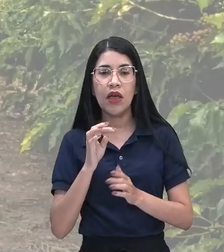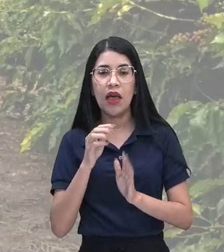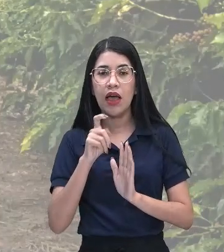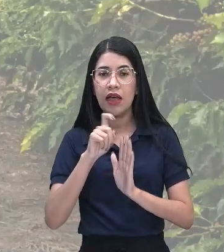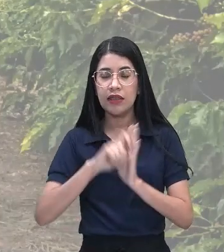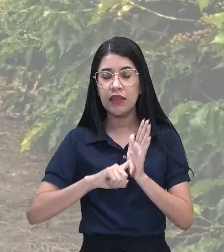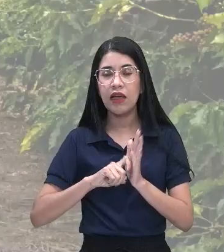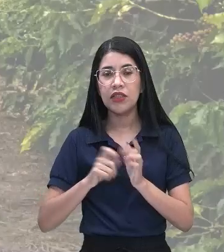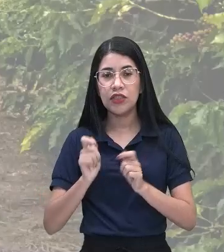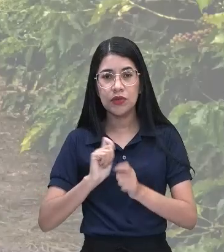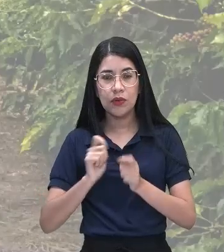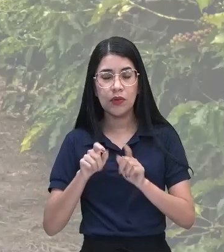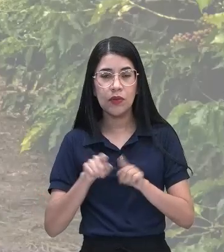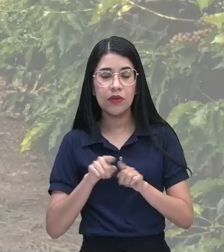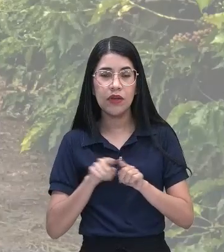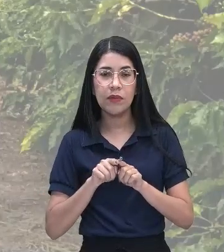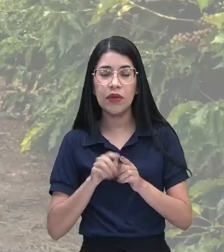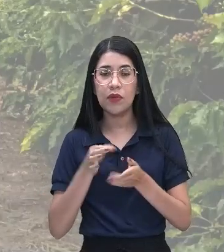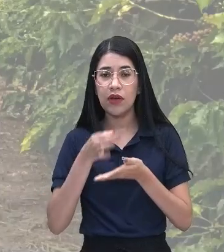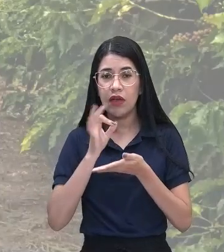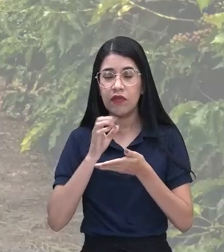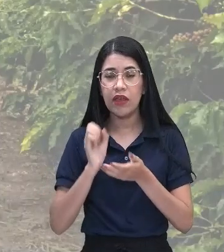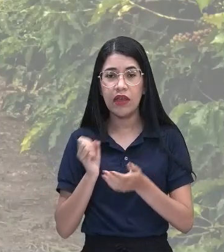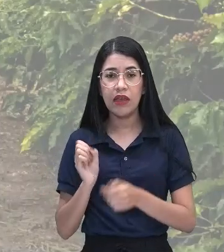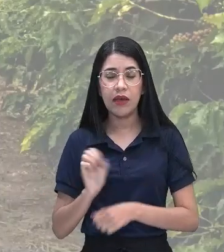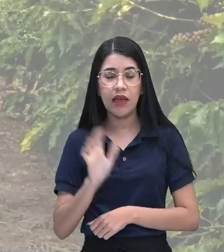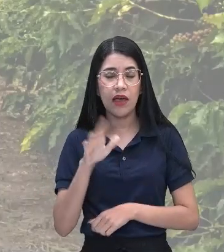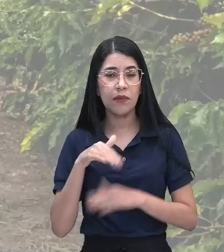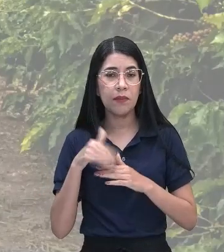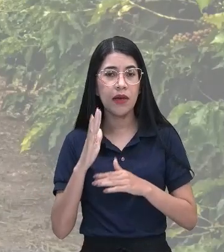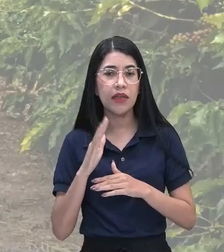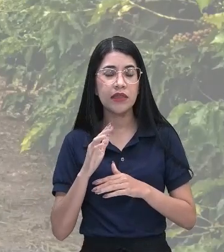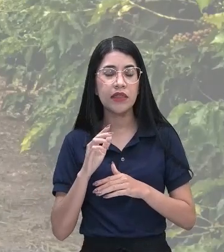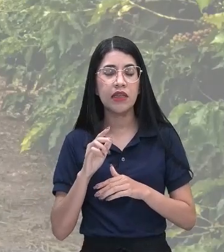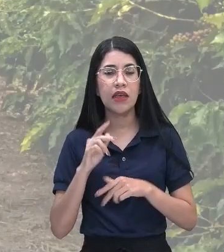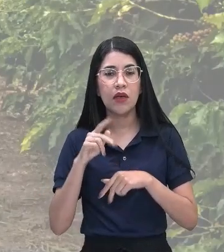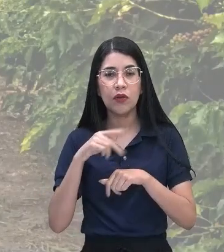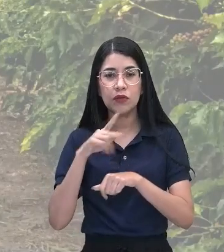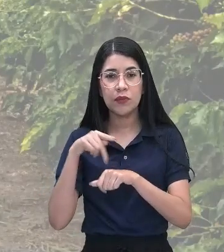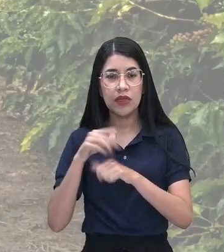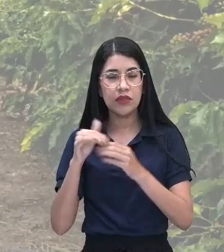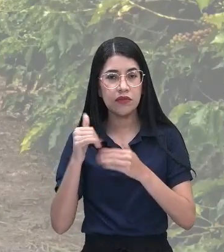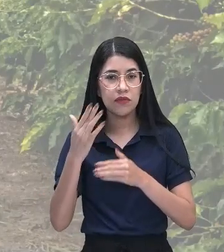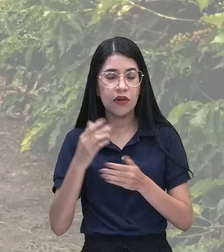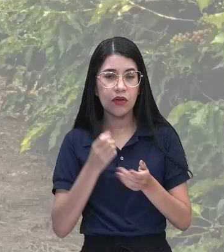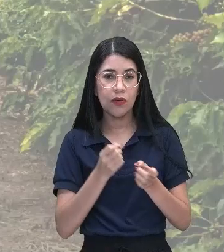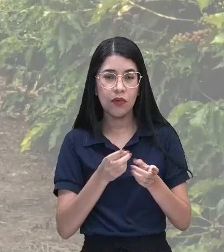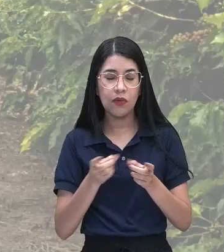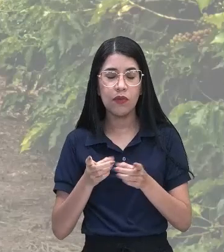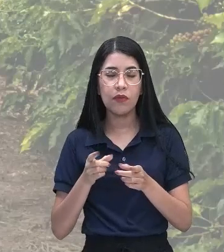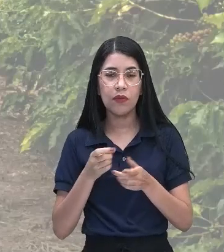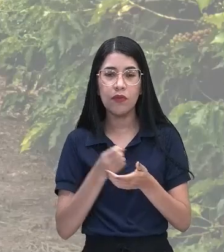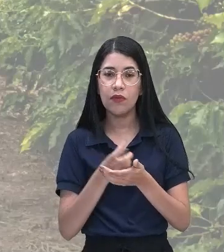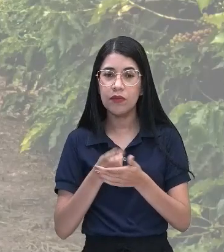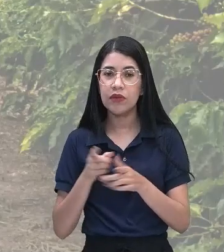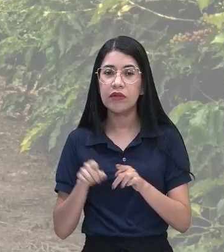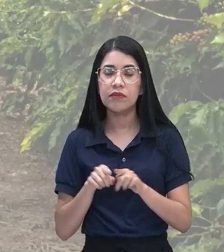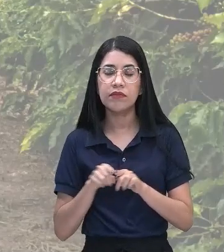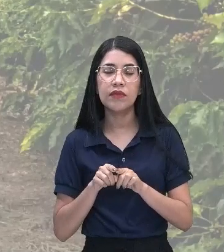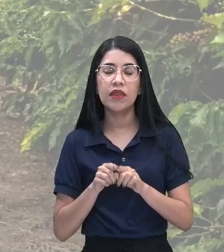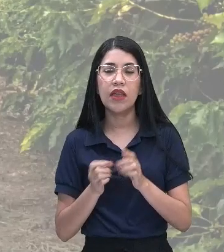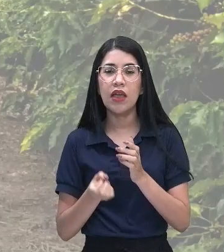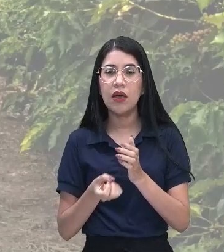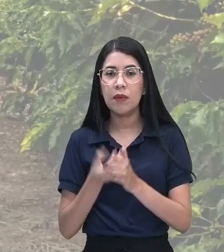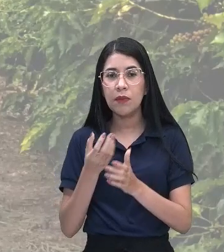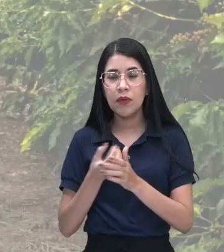do real, que torna o café mais caro para quem compra de fora, que são os compradores internacionais. Custos de produção, aumento de